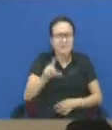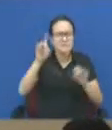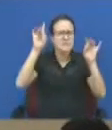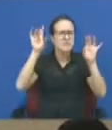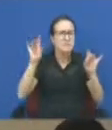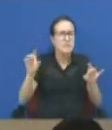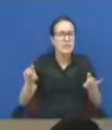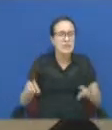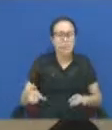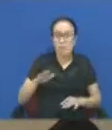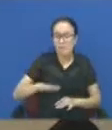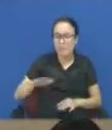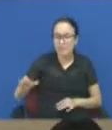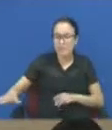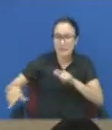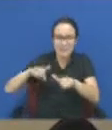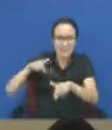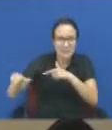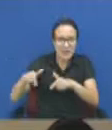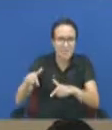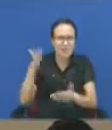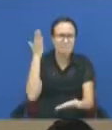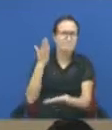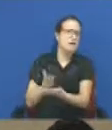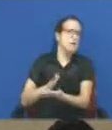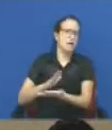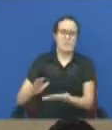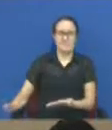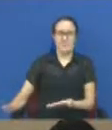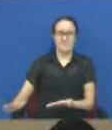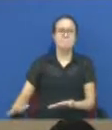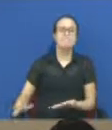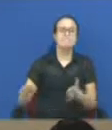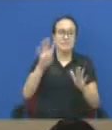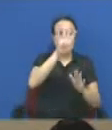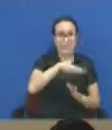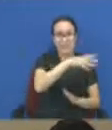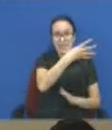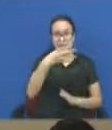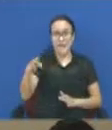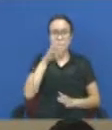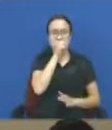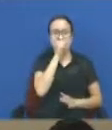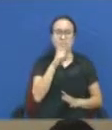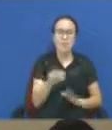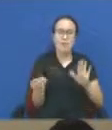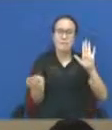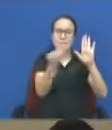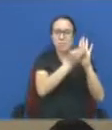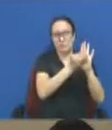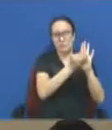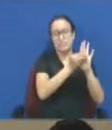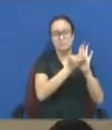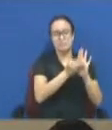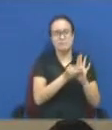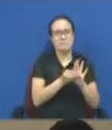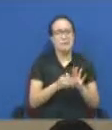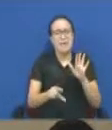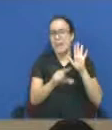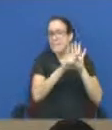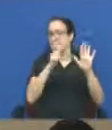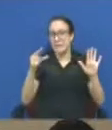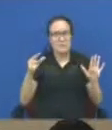de eventos e da outras providências. O projeto não contém emendas e os pareceres das comissões